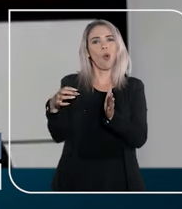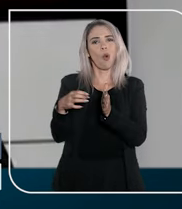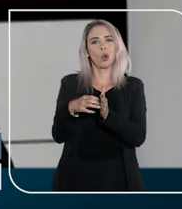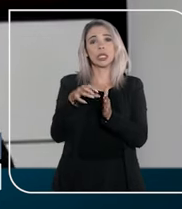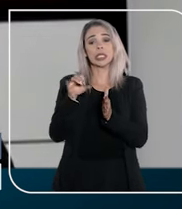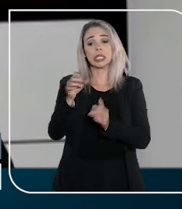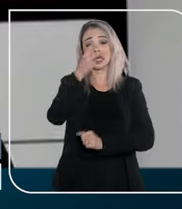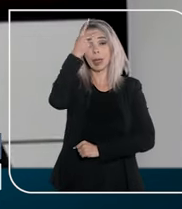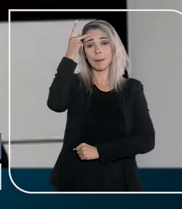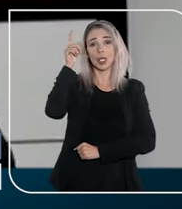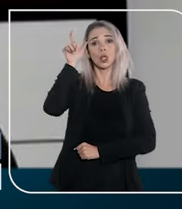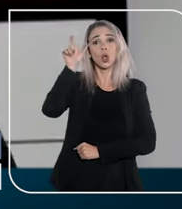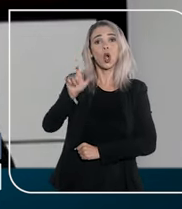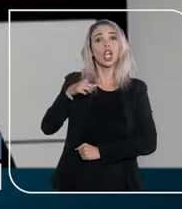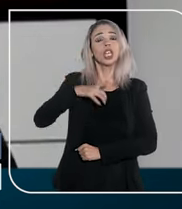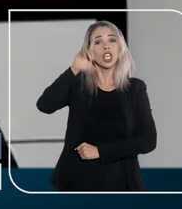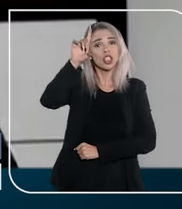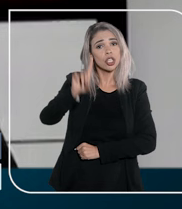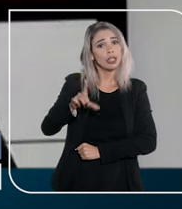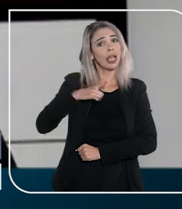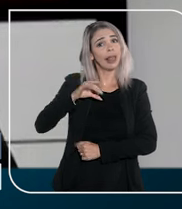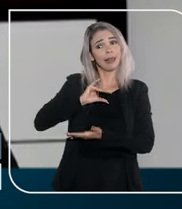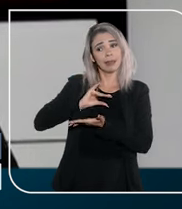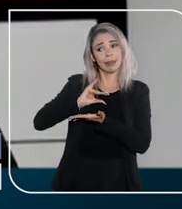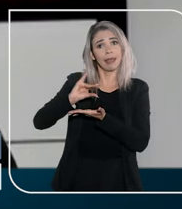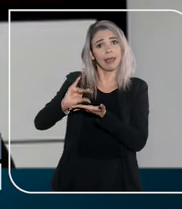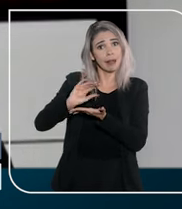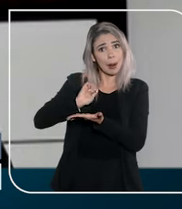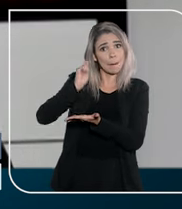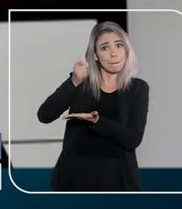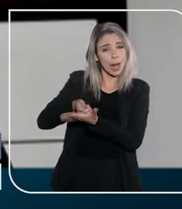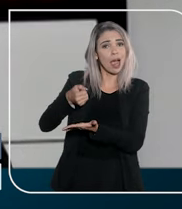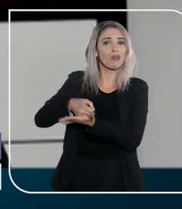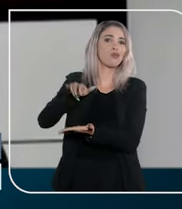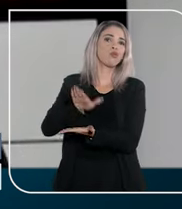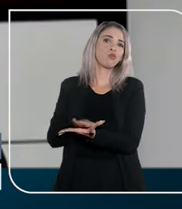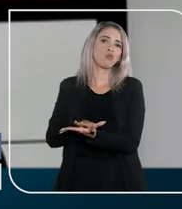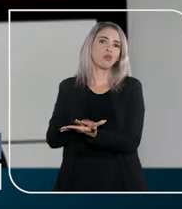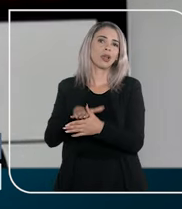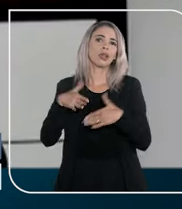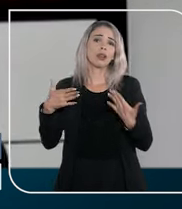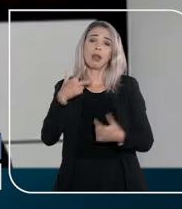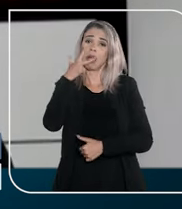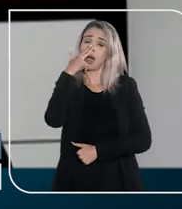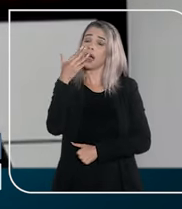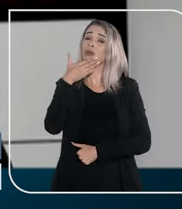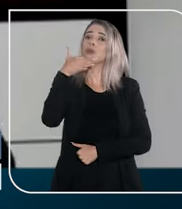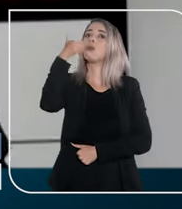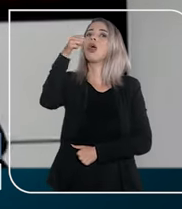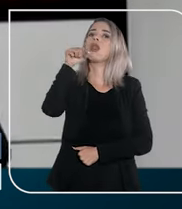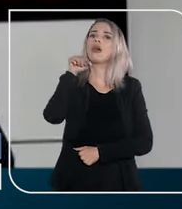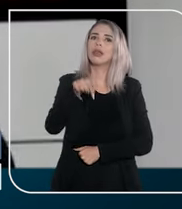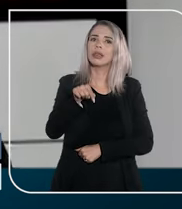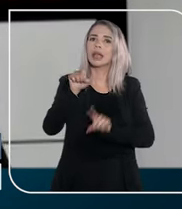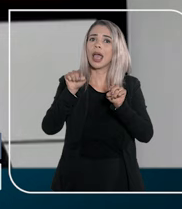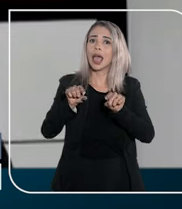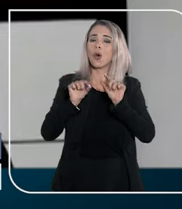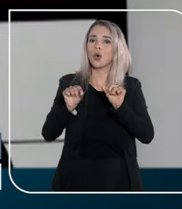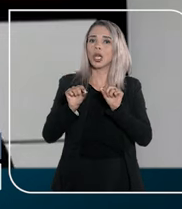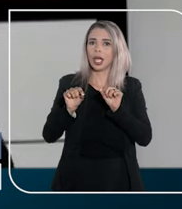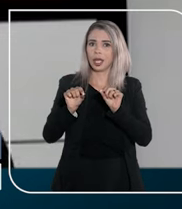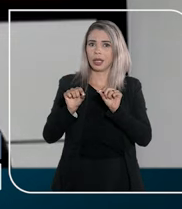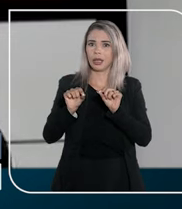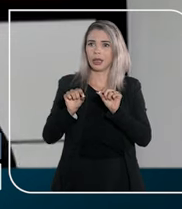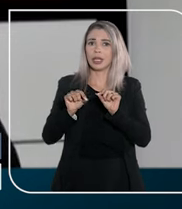esse candidato tinha direito, ele será indenizado. Então, eu acho que a medida mais proporcional a se adotar agora é reservar-lhe a